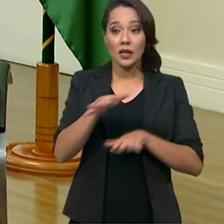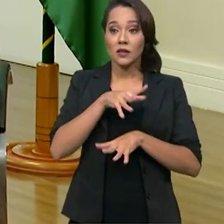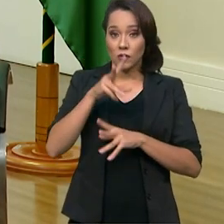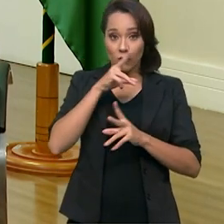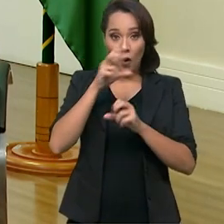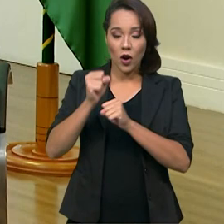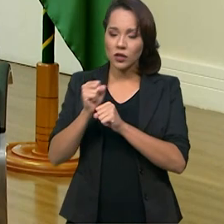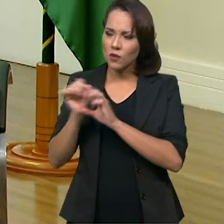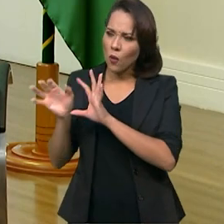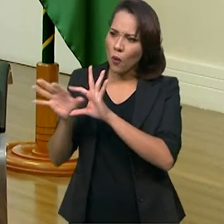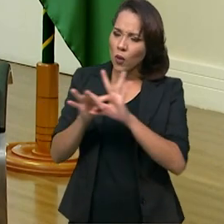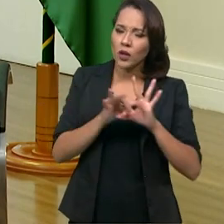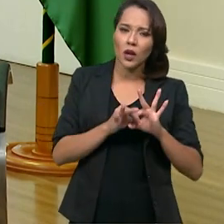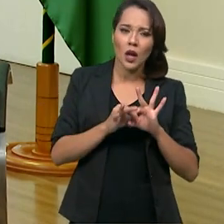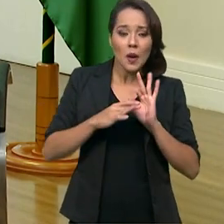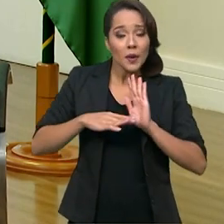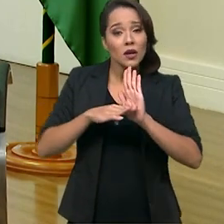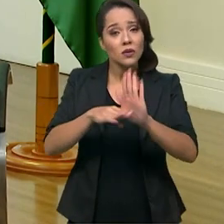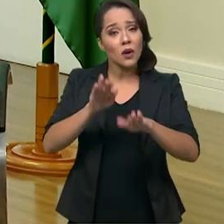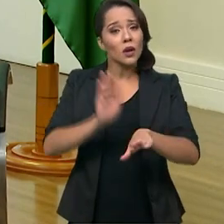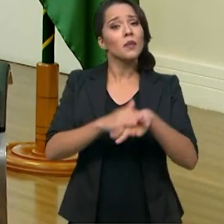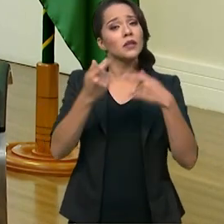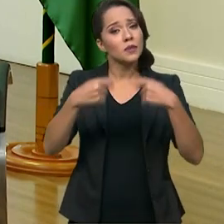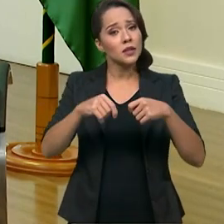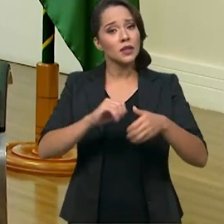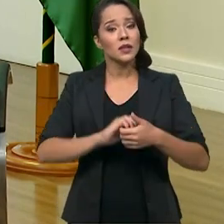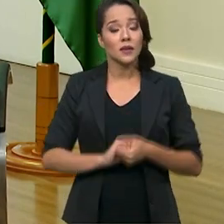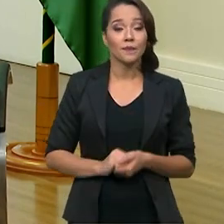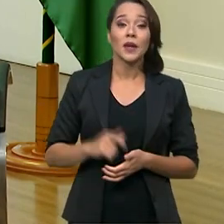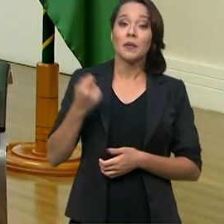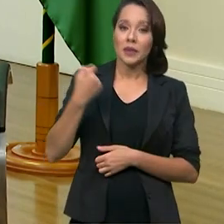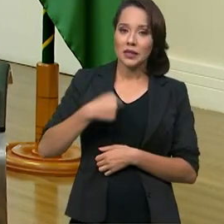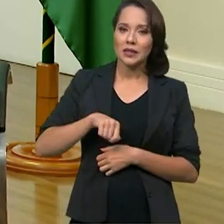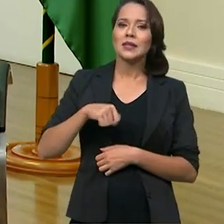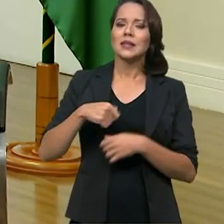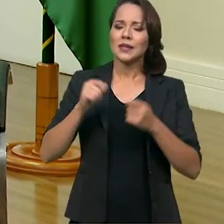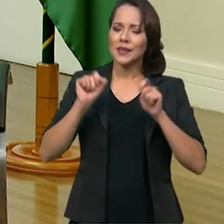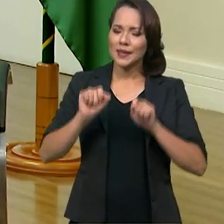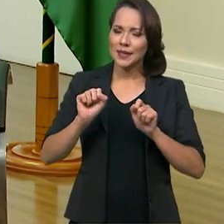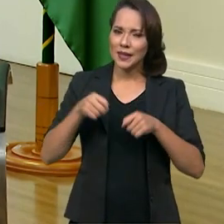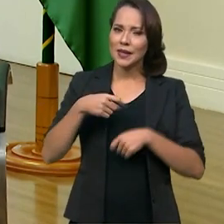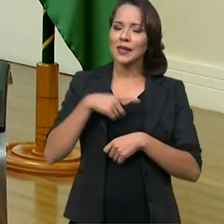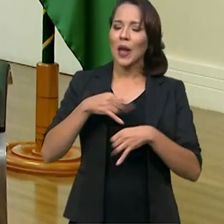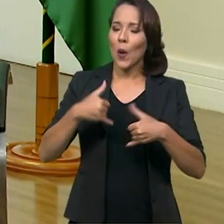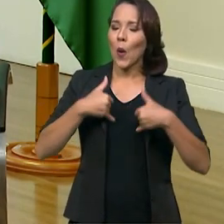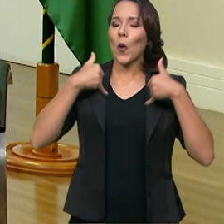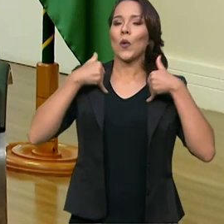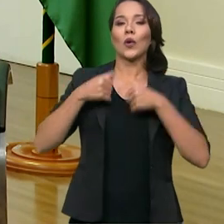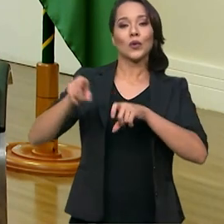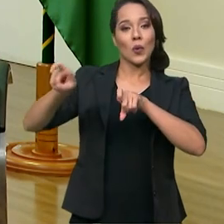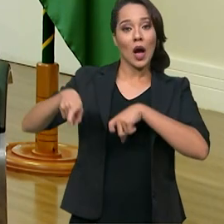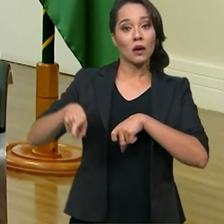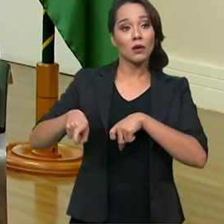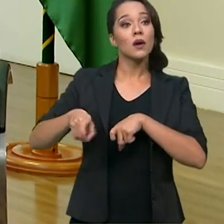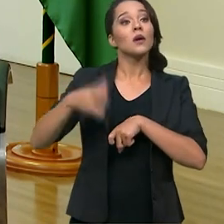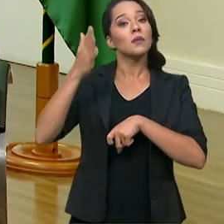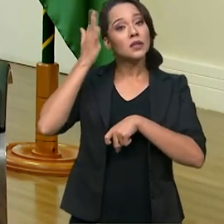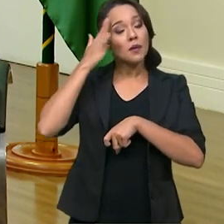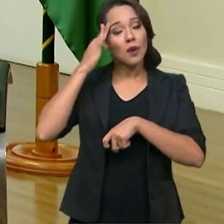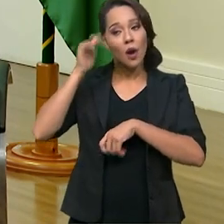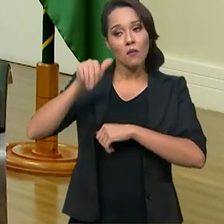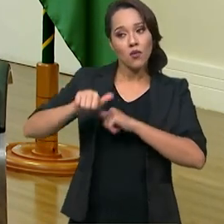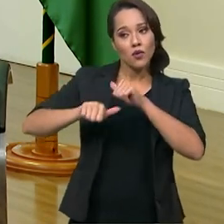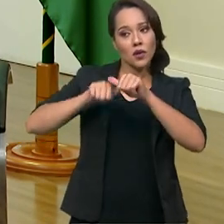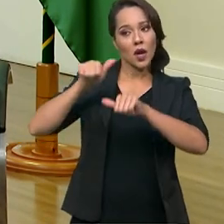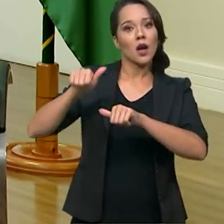força em benefício do mais necessitado. Nós temos sim que ter orgulho do nosso agro, mas nós temos que saber que é com a